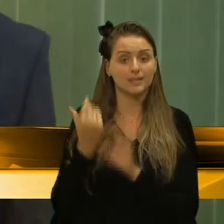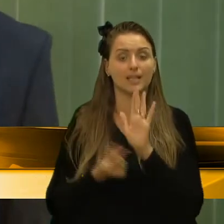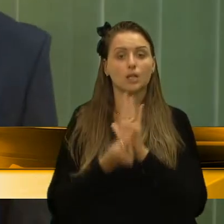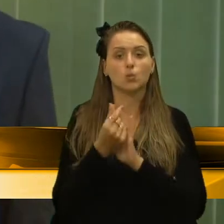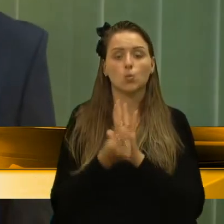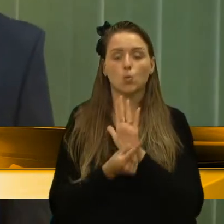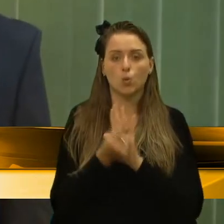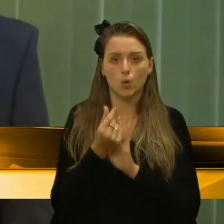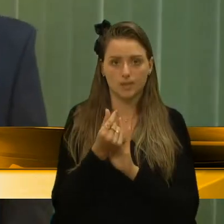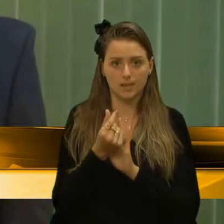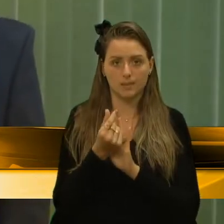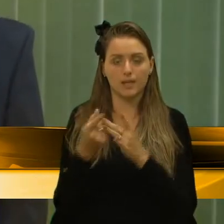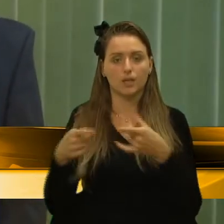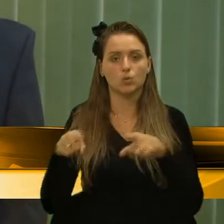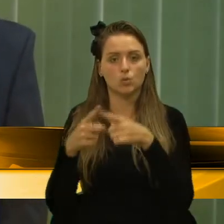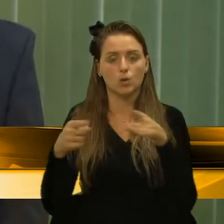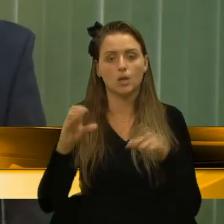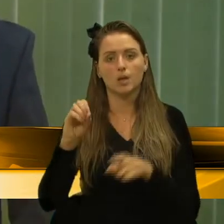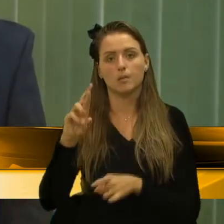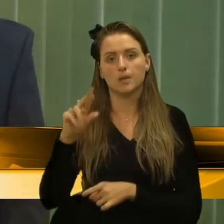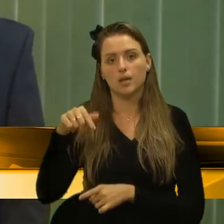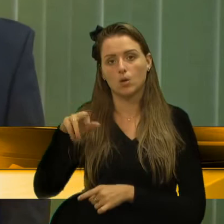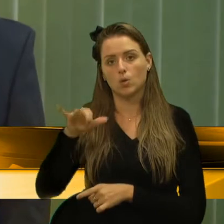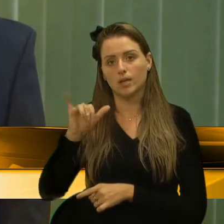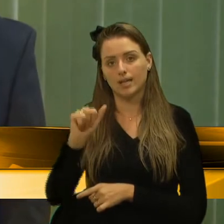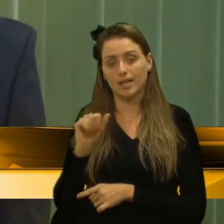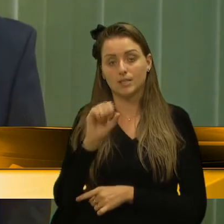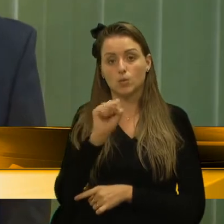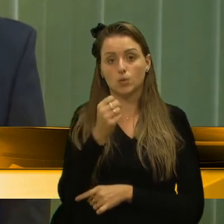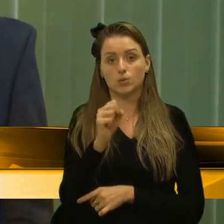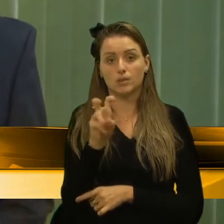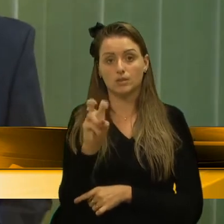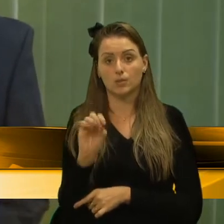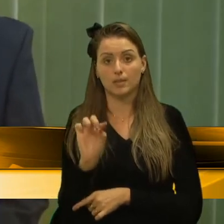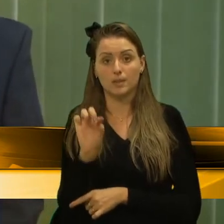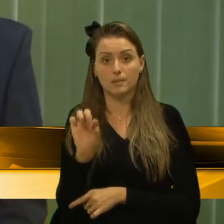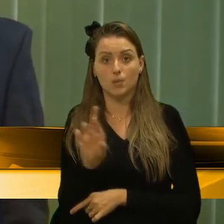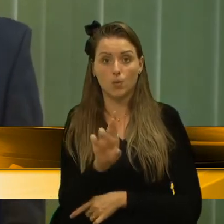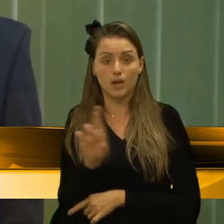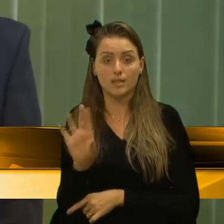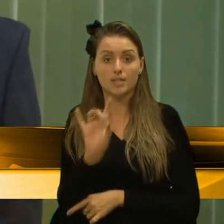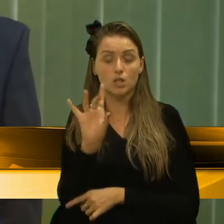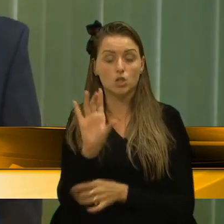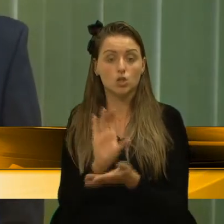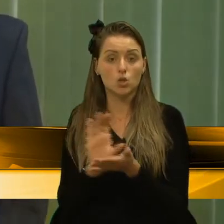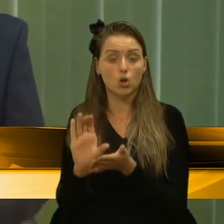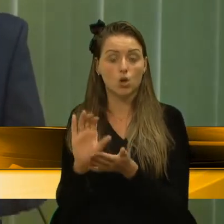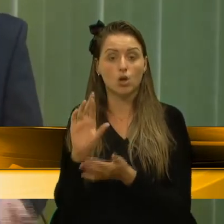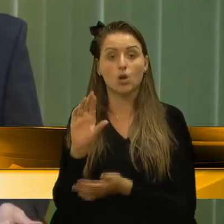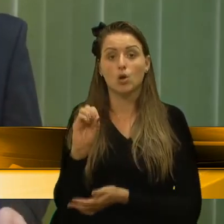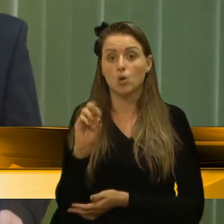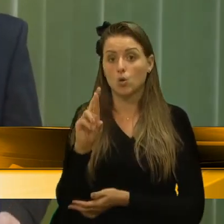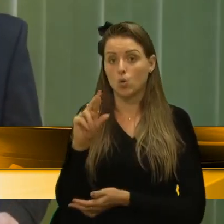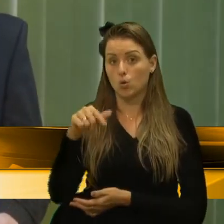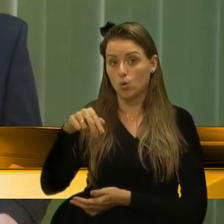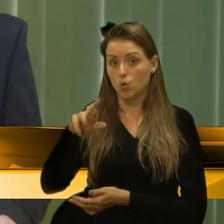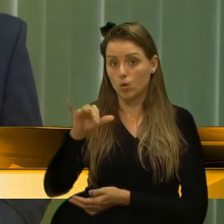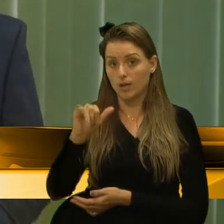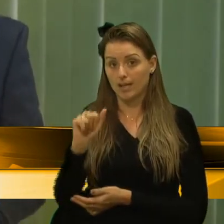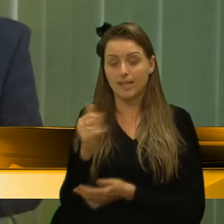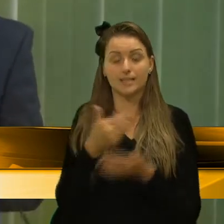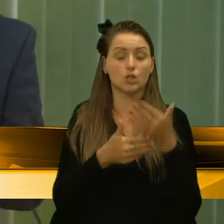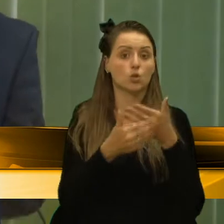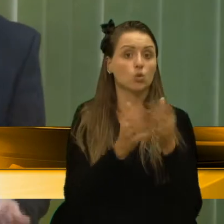orçamento para a Orquestra Municipal foi em torno de R$ 850 mil somente para a orquestra, fora a companhia de